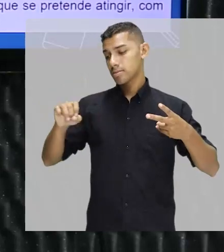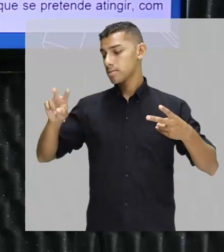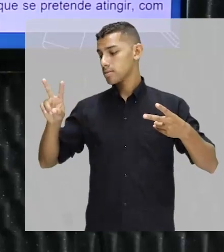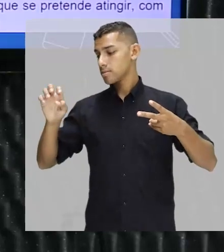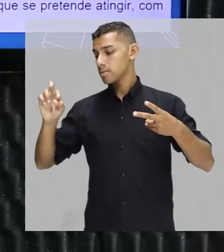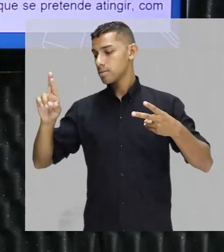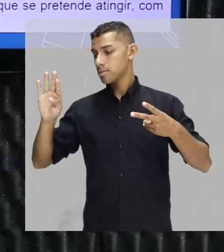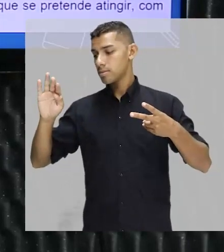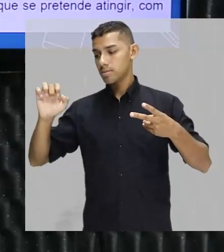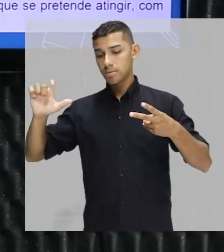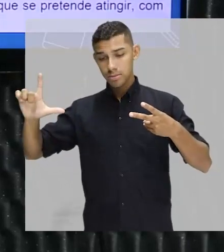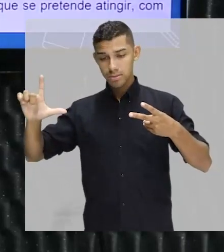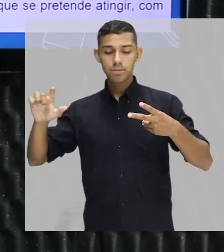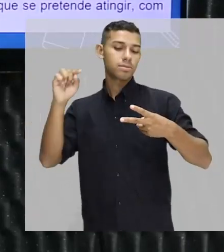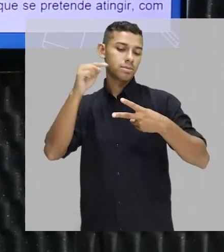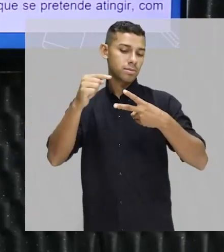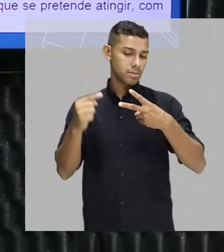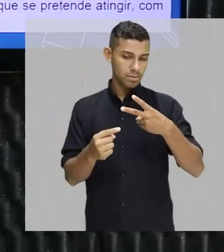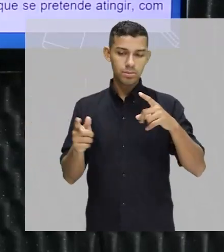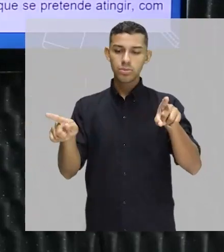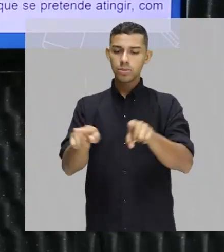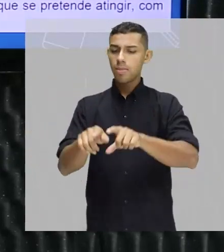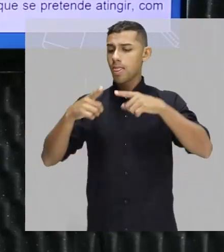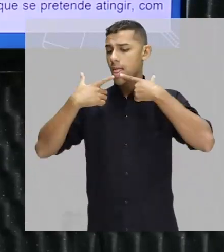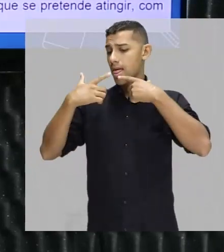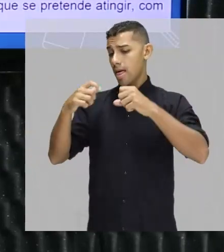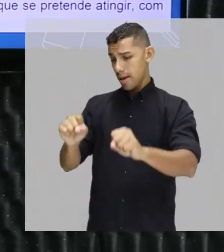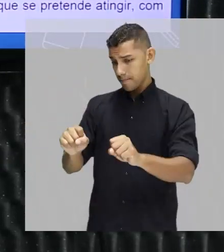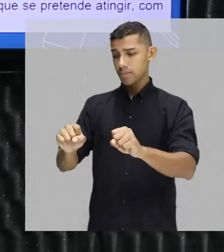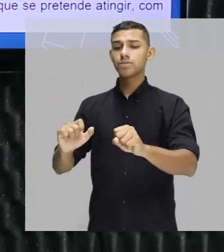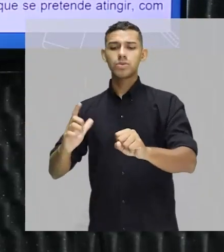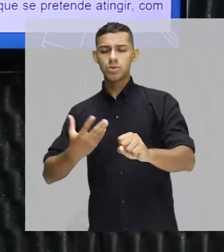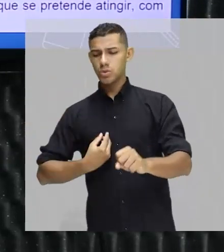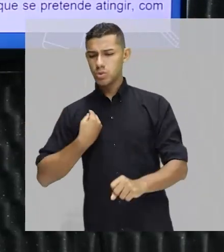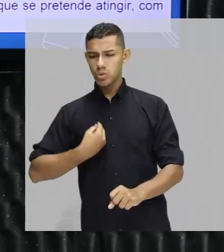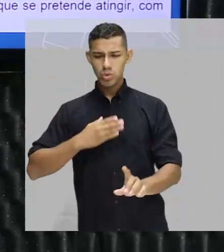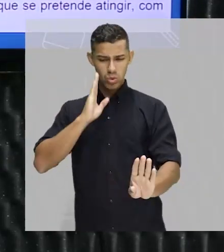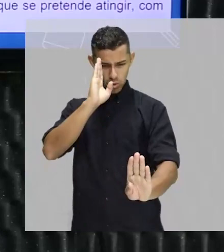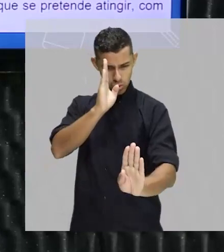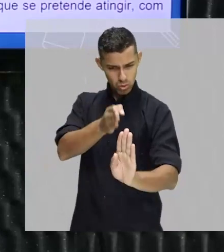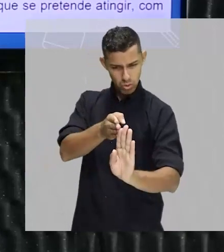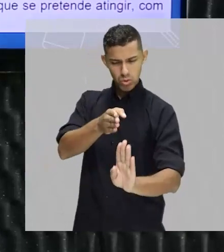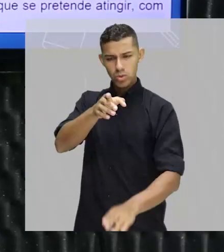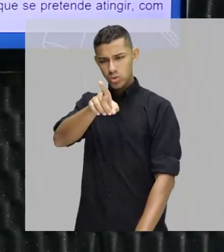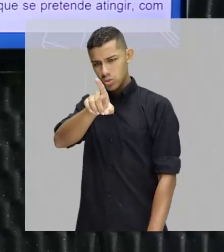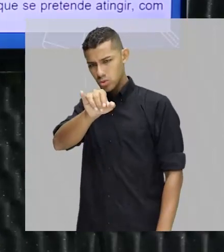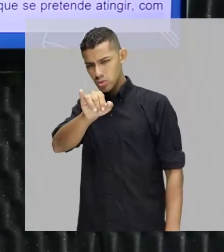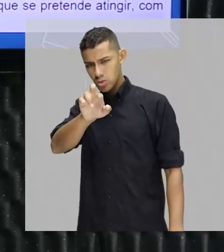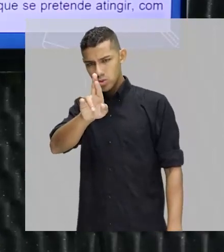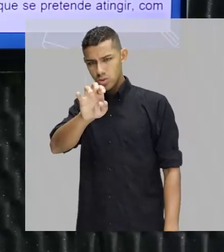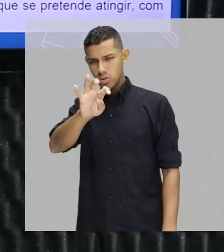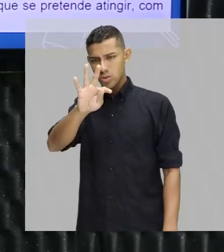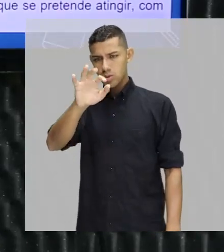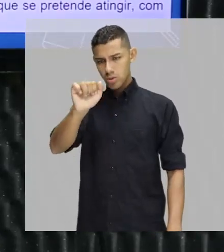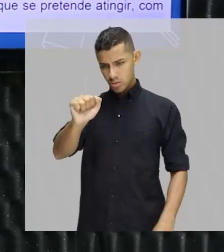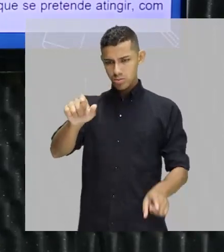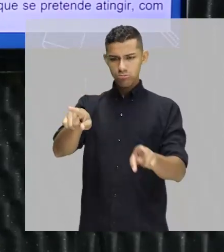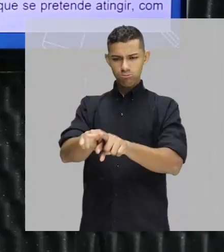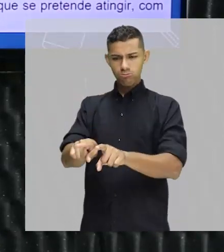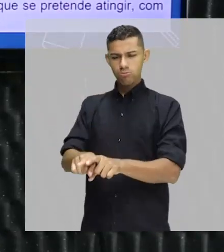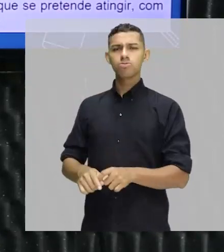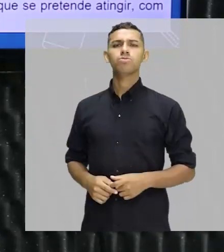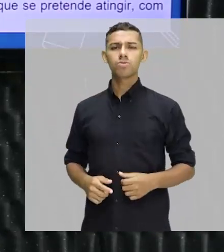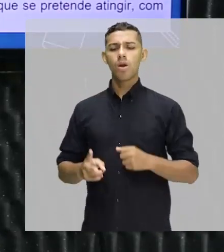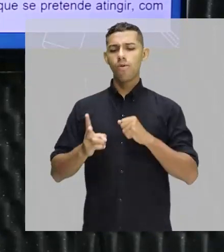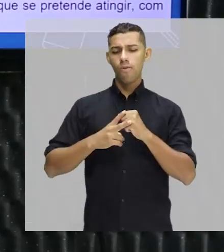é persuasiva, direta e clara. Frequentemente são empregados verbos no imperativo, dando ordens,